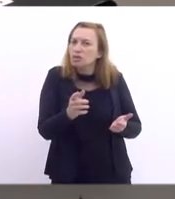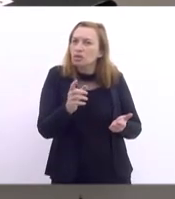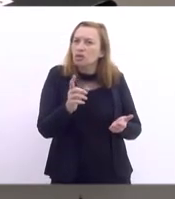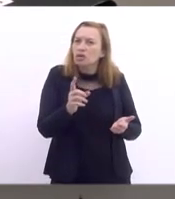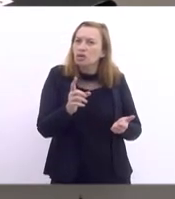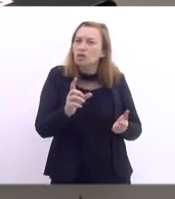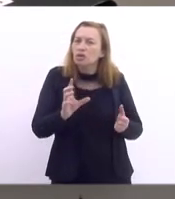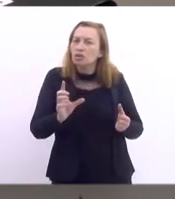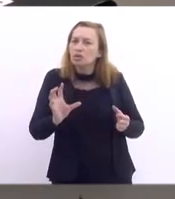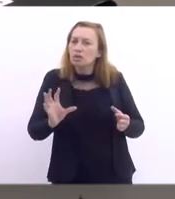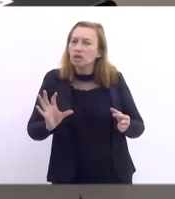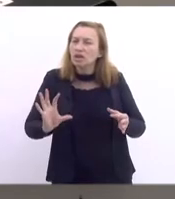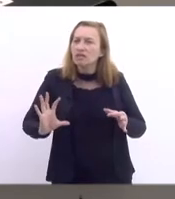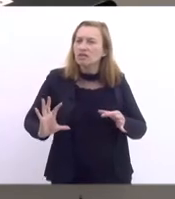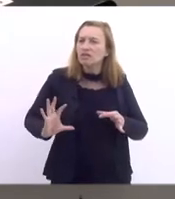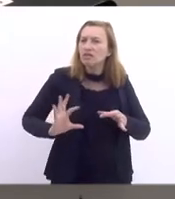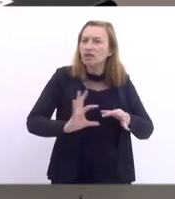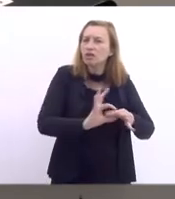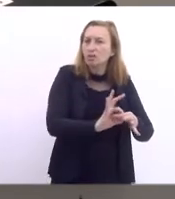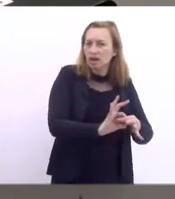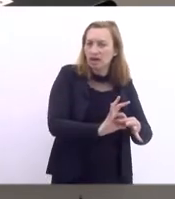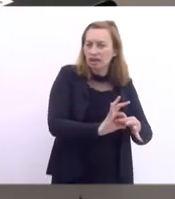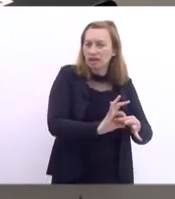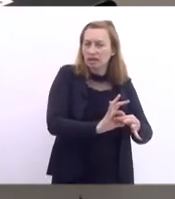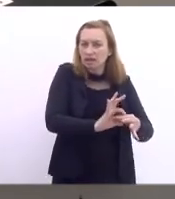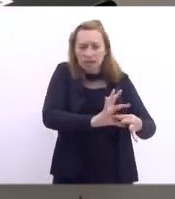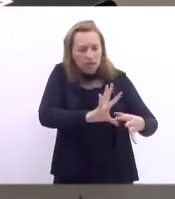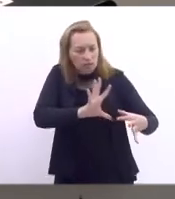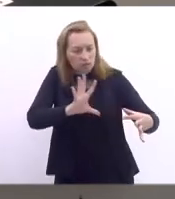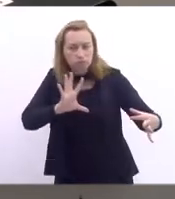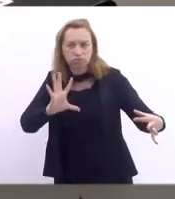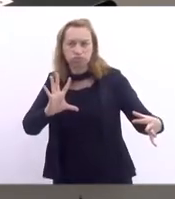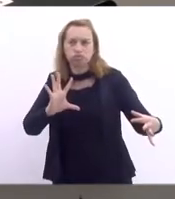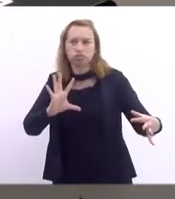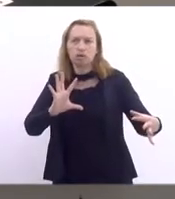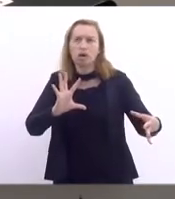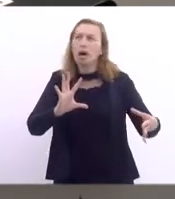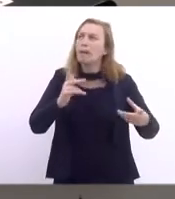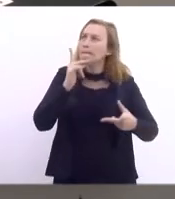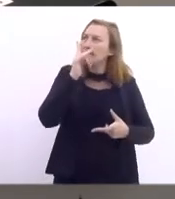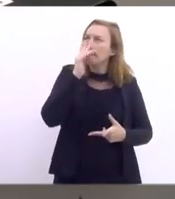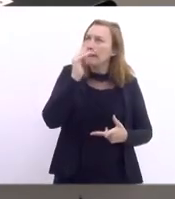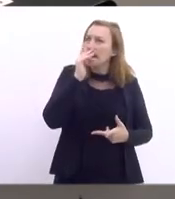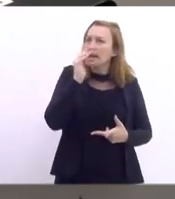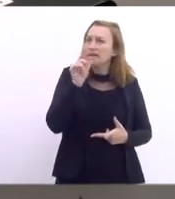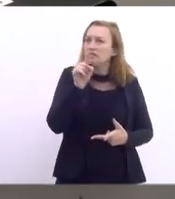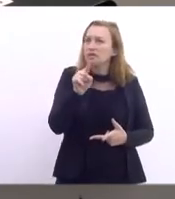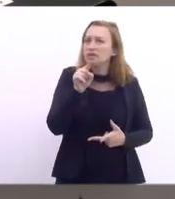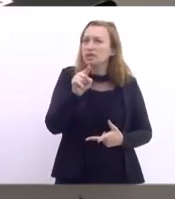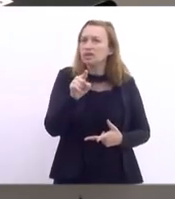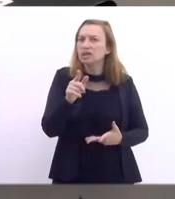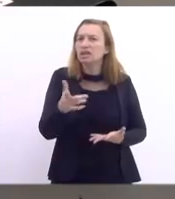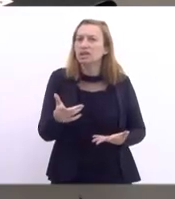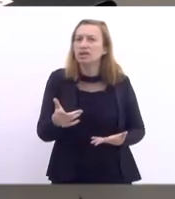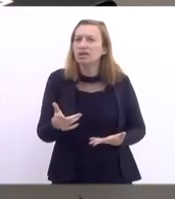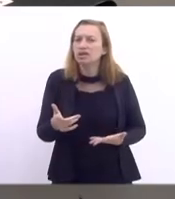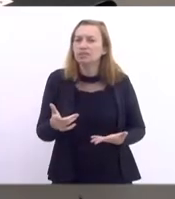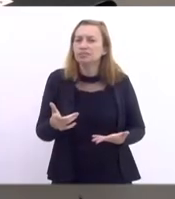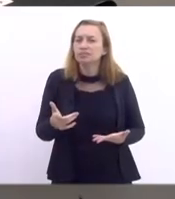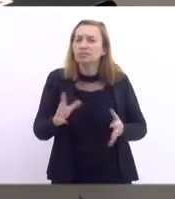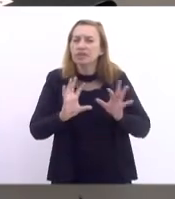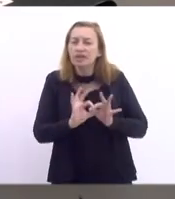crédito ela se torna completamente desvinculada então É como se você tiver você